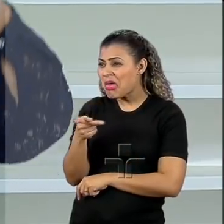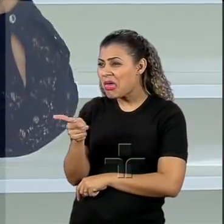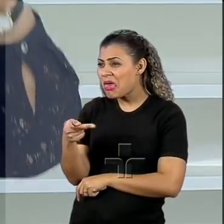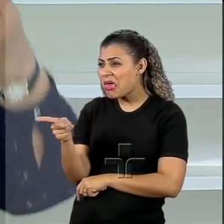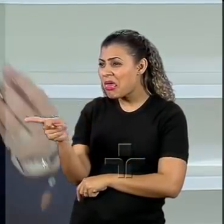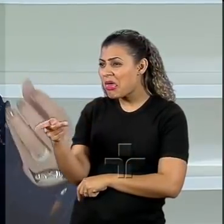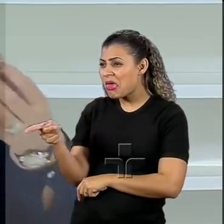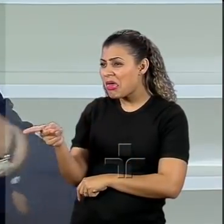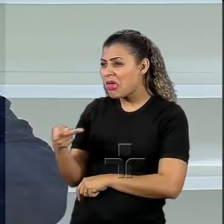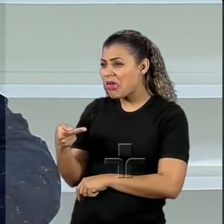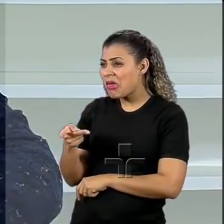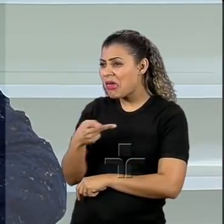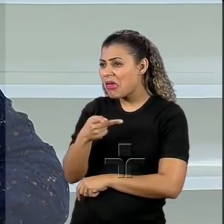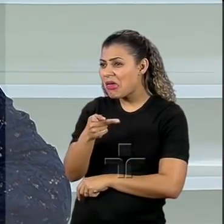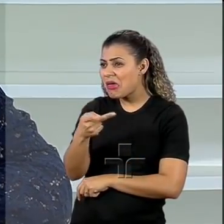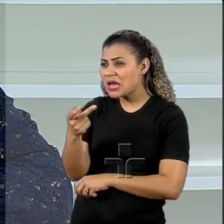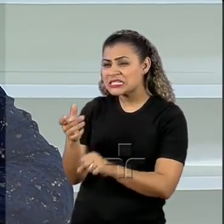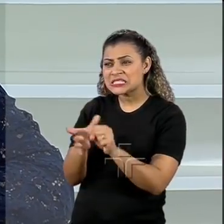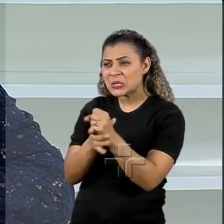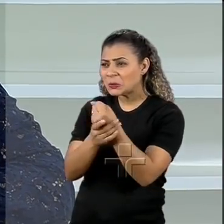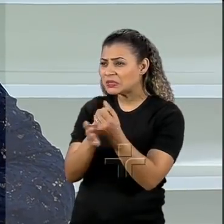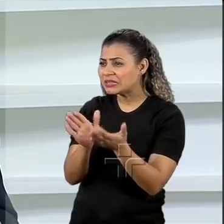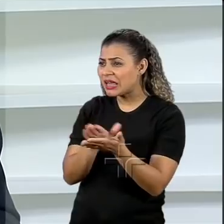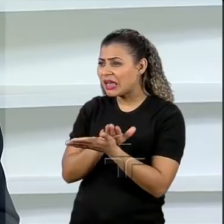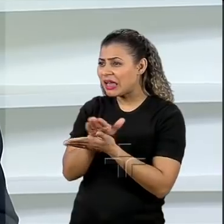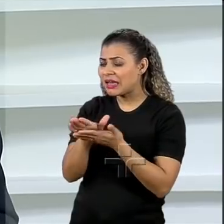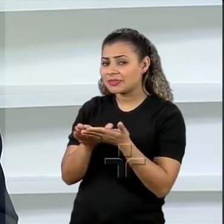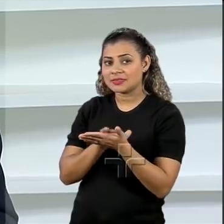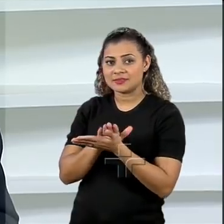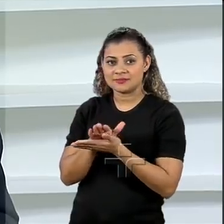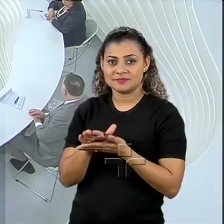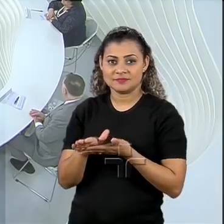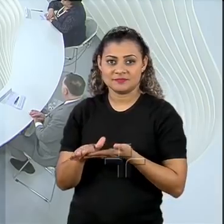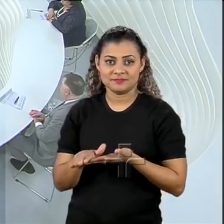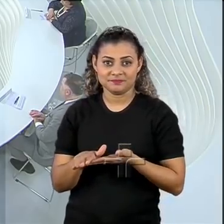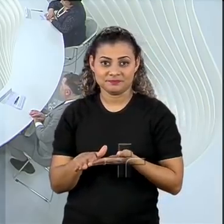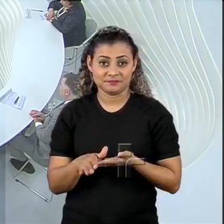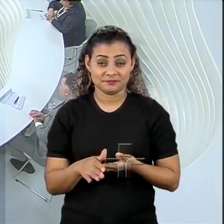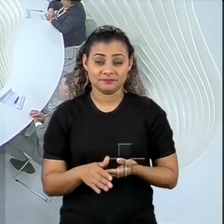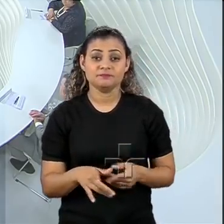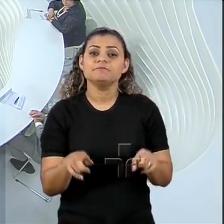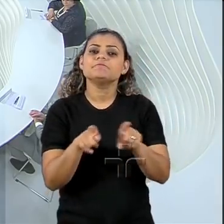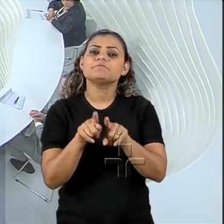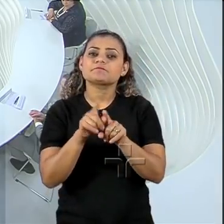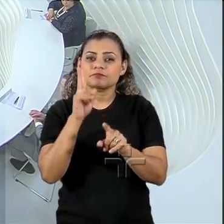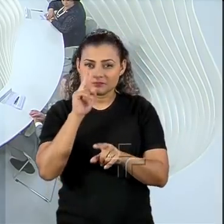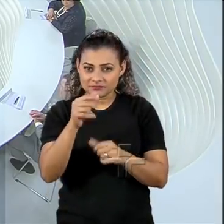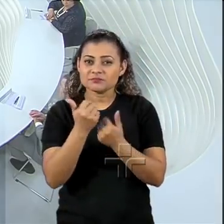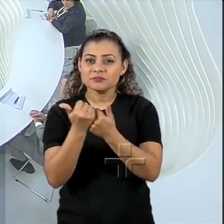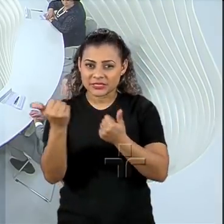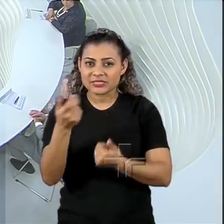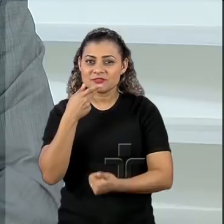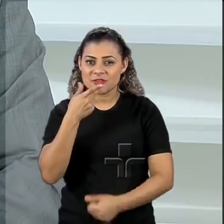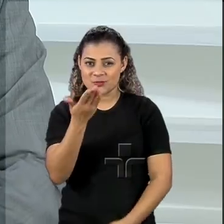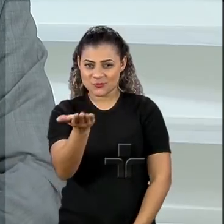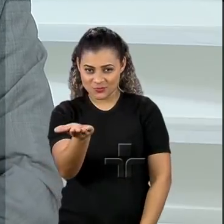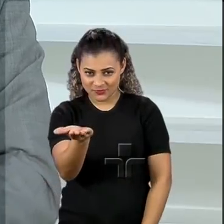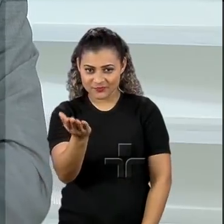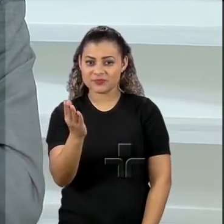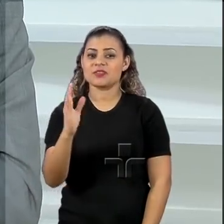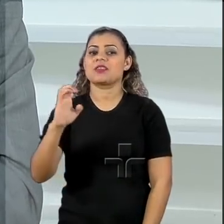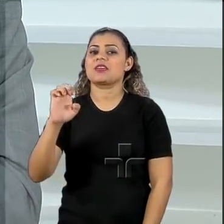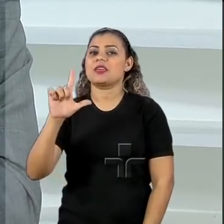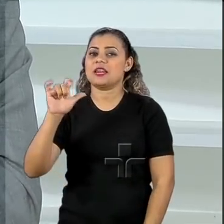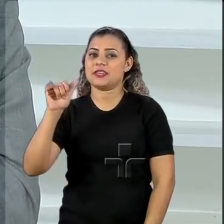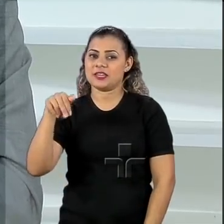comum de insegurança jurídica. Tomar. E essa questão colocada pela ministra da disfuncionalidade